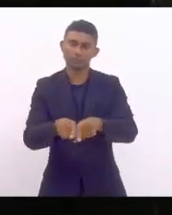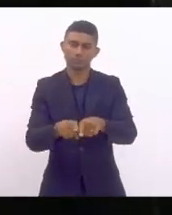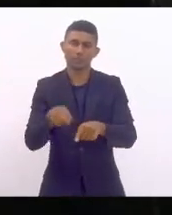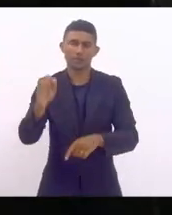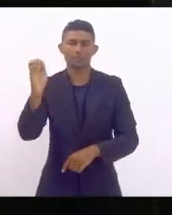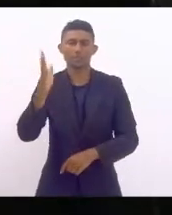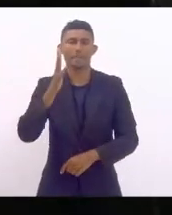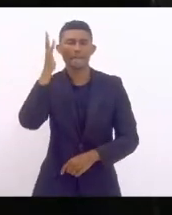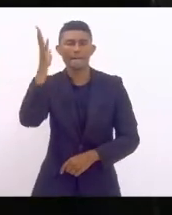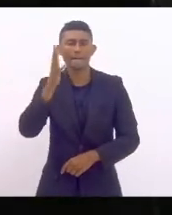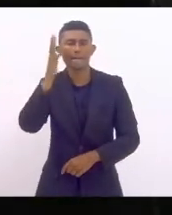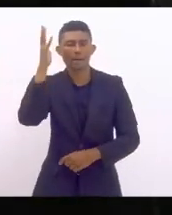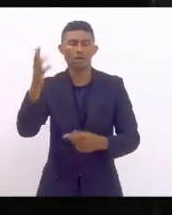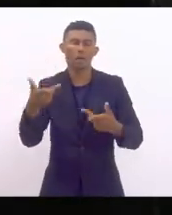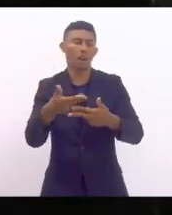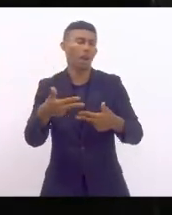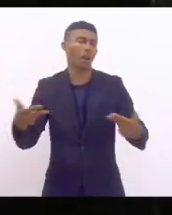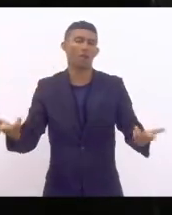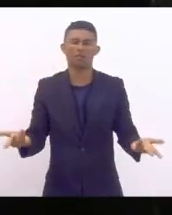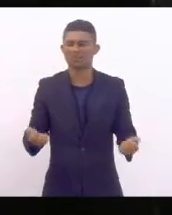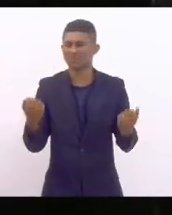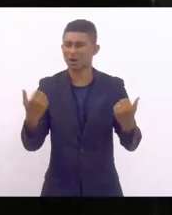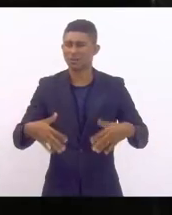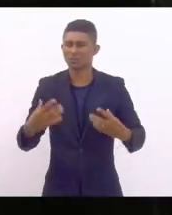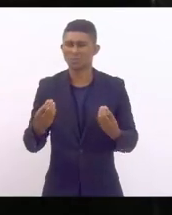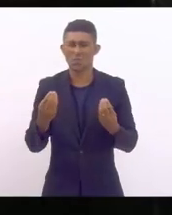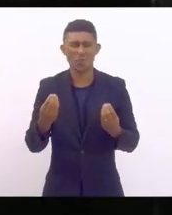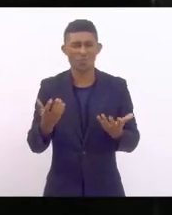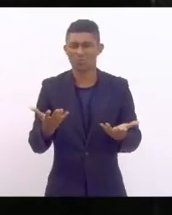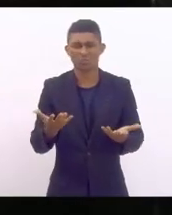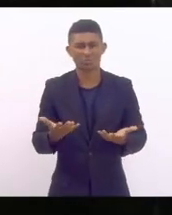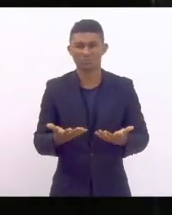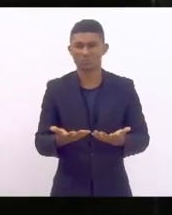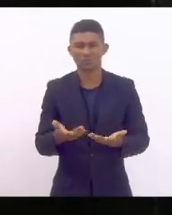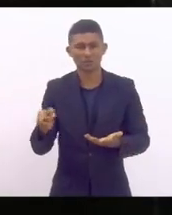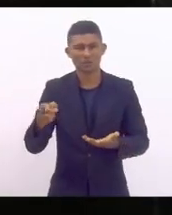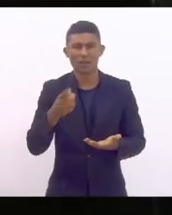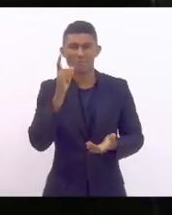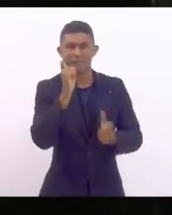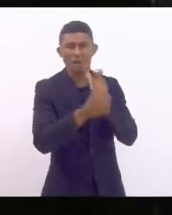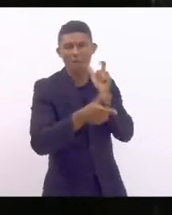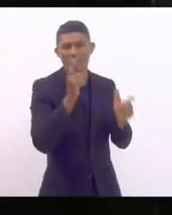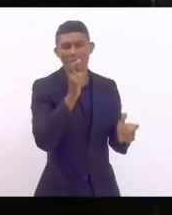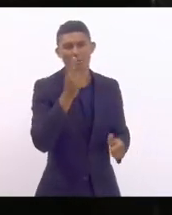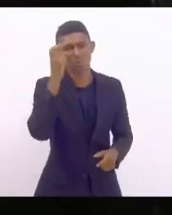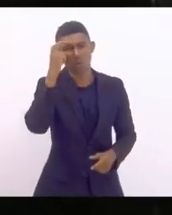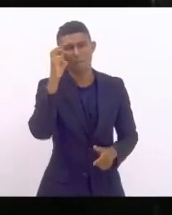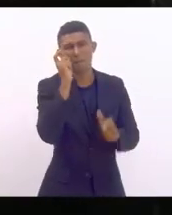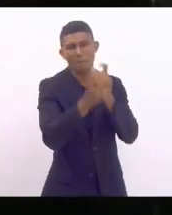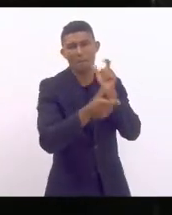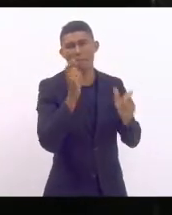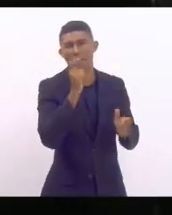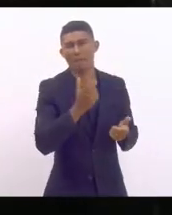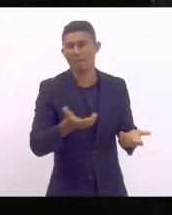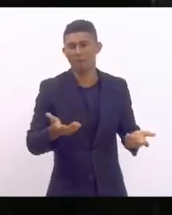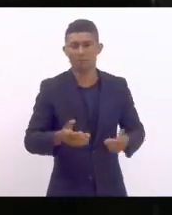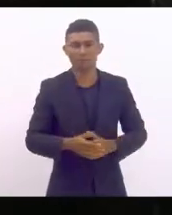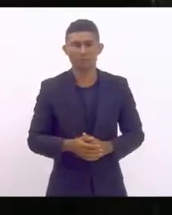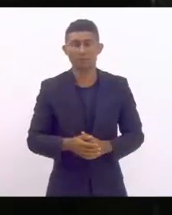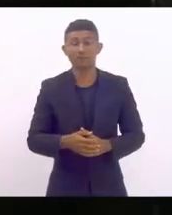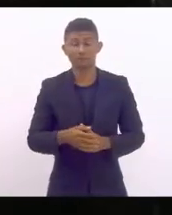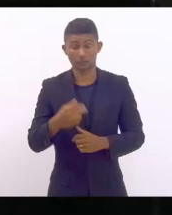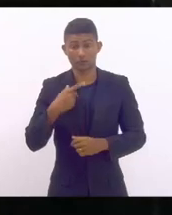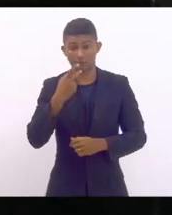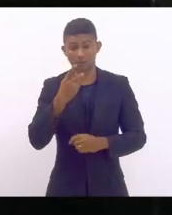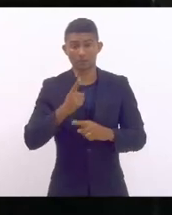que são verdadeiros Absurdos quando se refere exatamente à cultura eu tô colocando isso